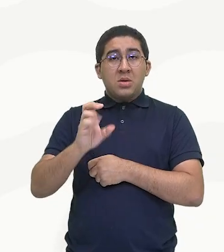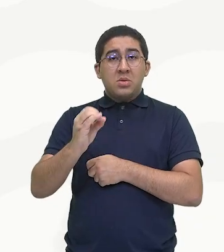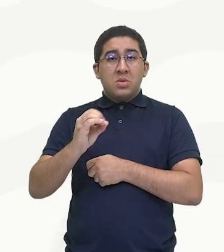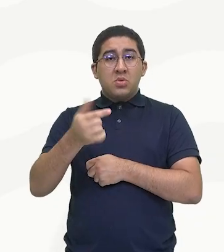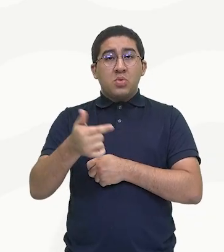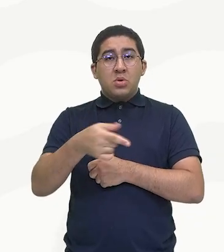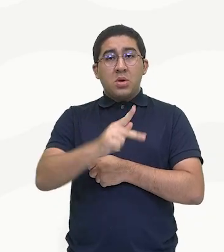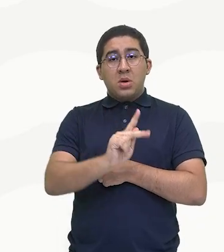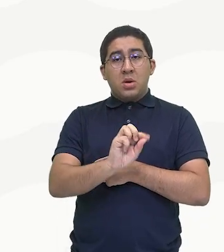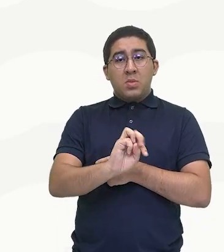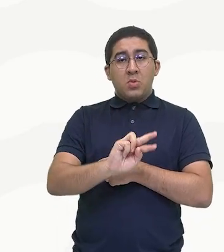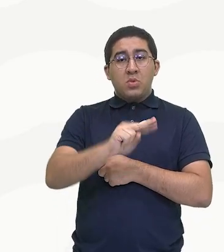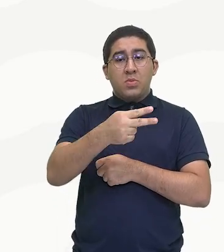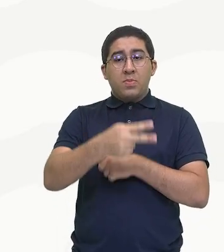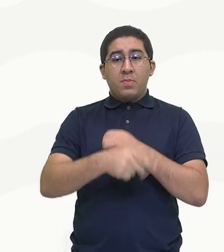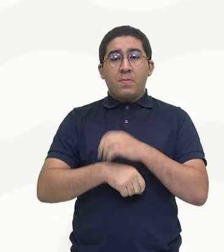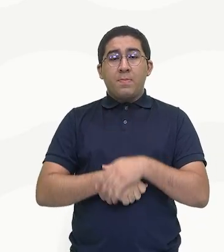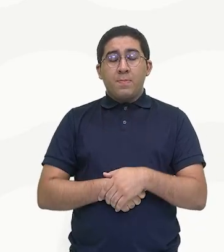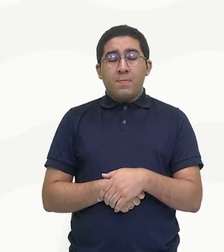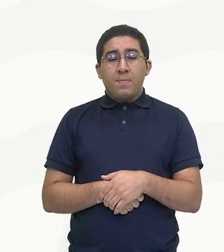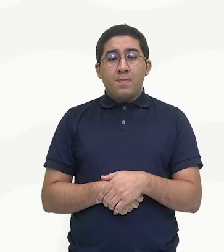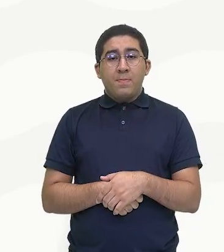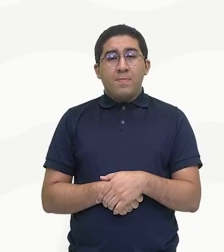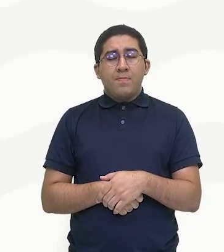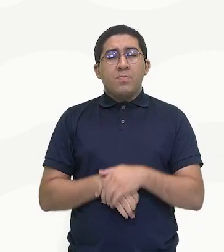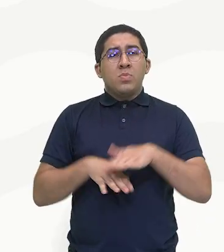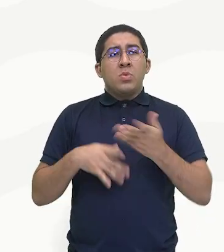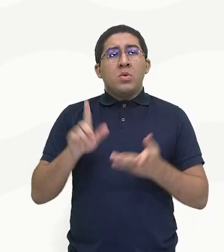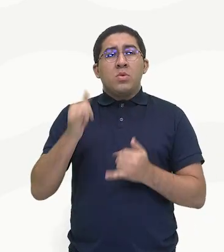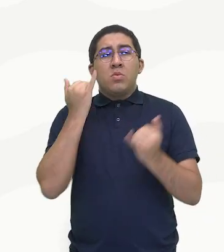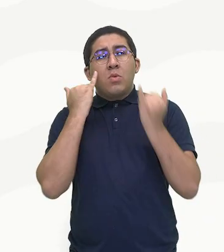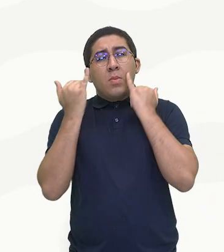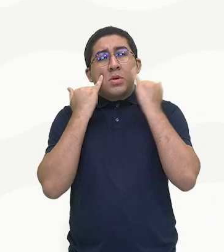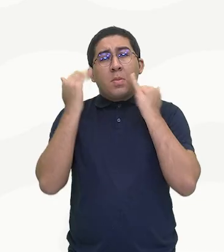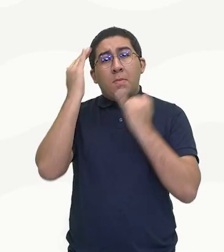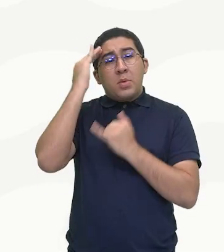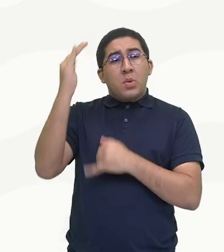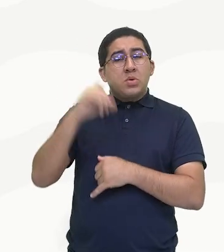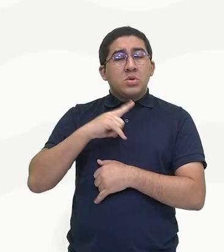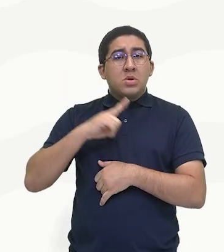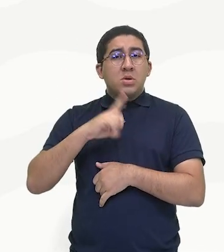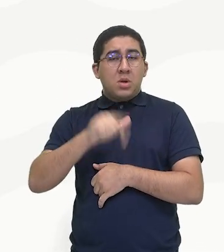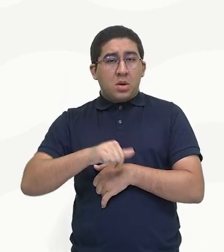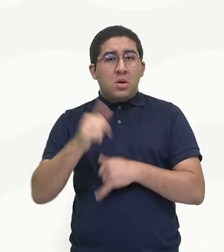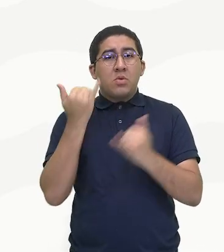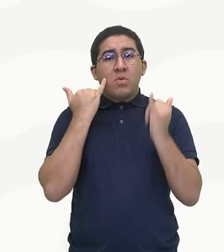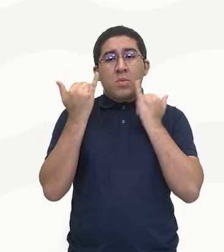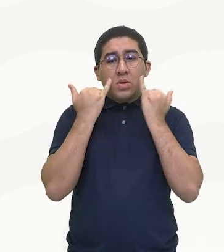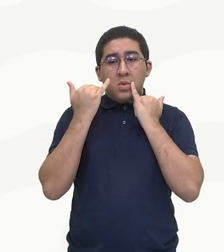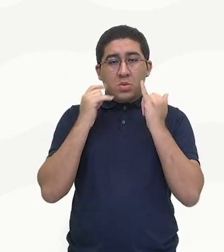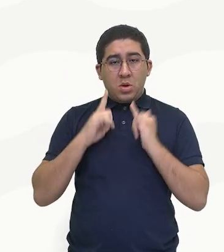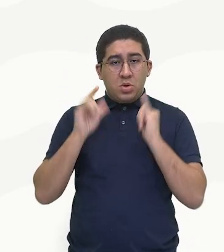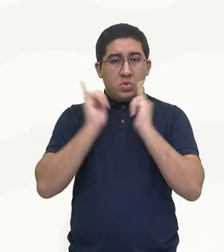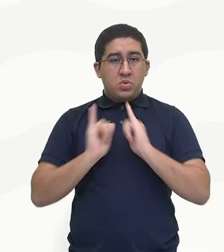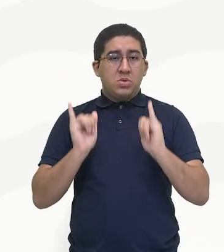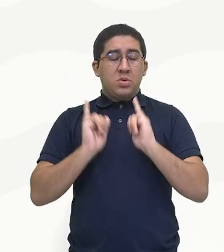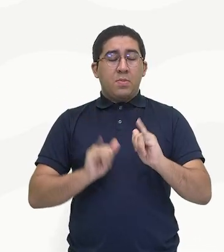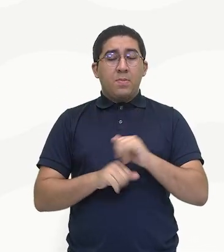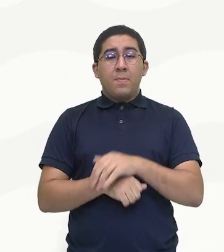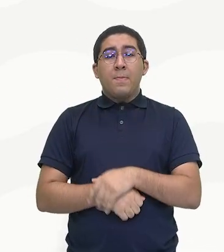502 quilômetros quadrados. Então, qual era a informação que a gente tinha ali na nossa notícia? De